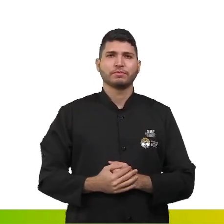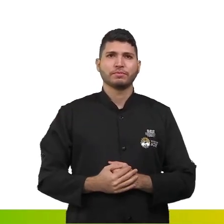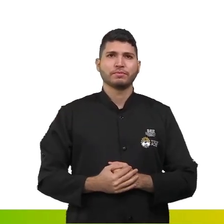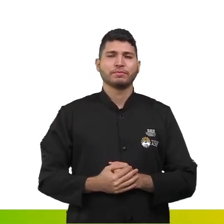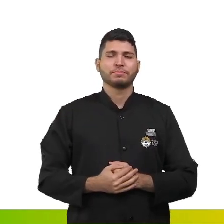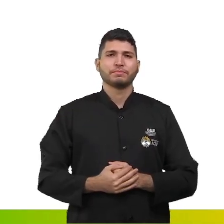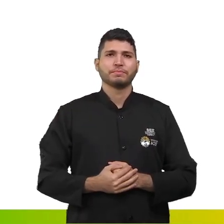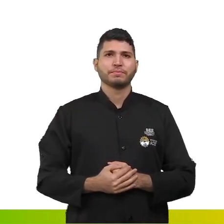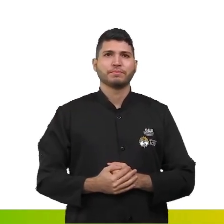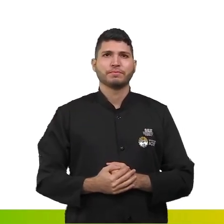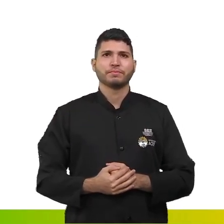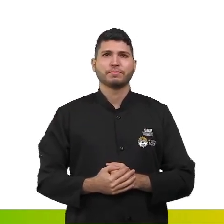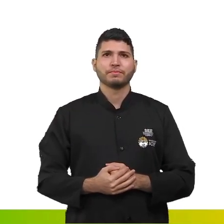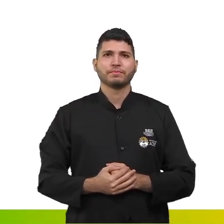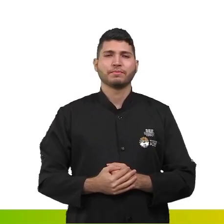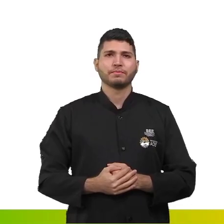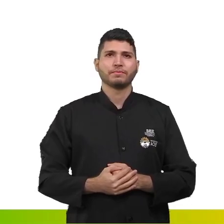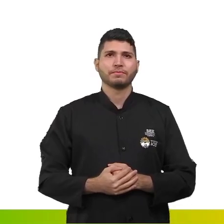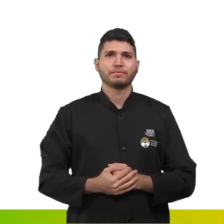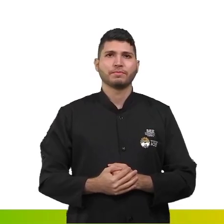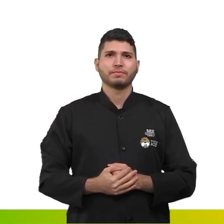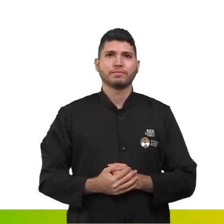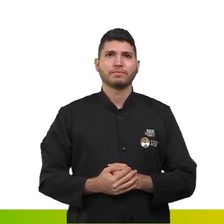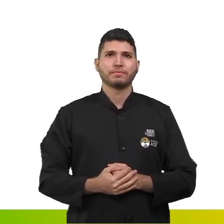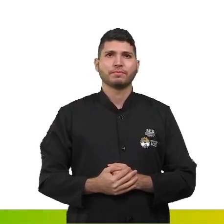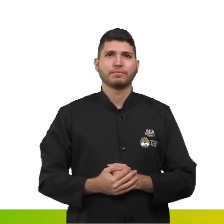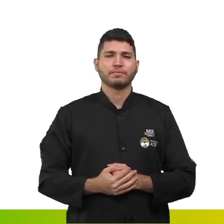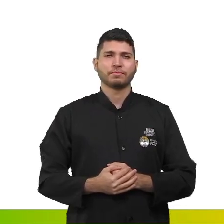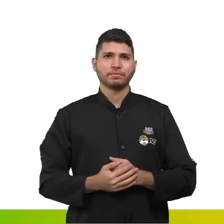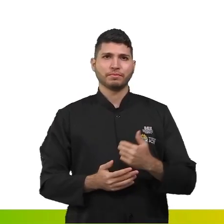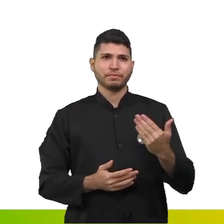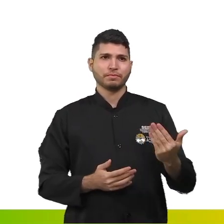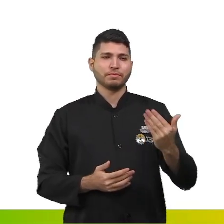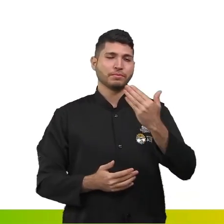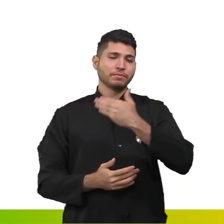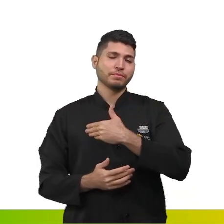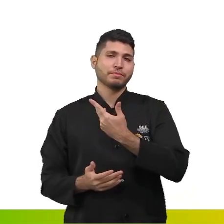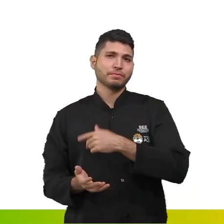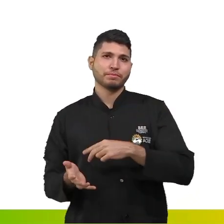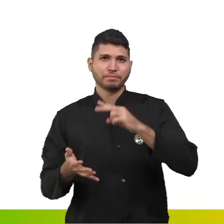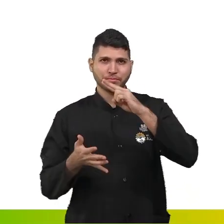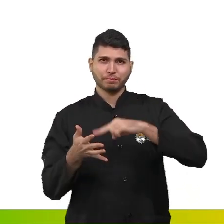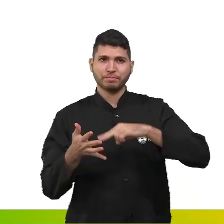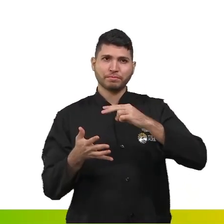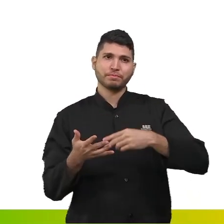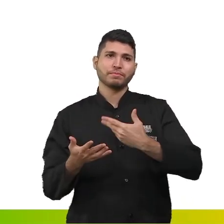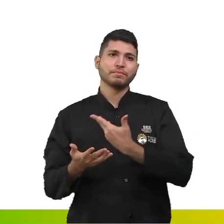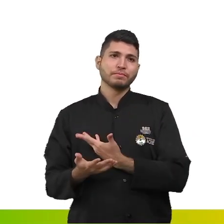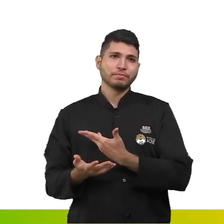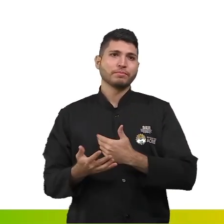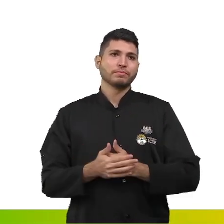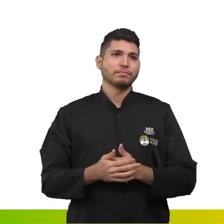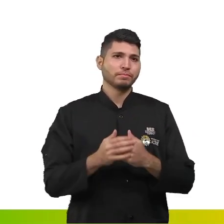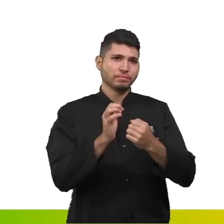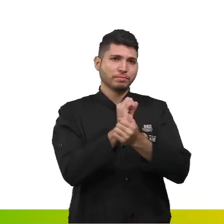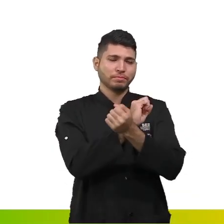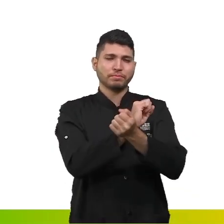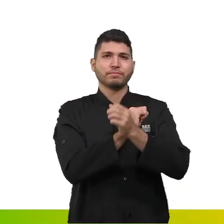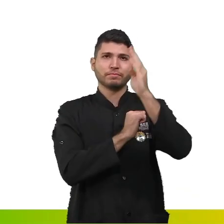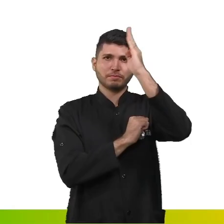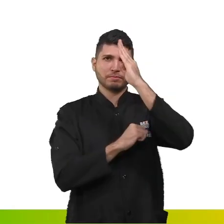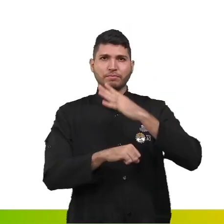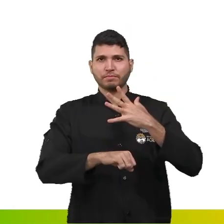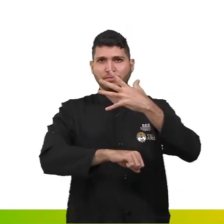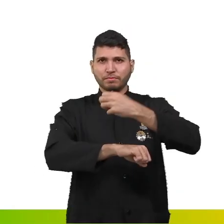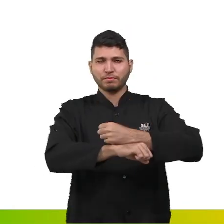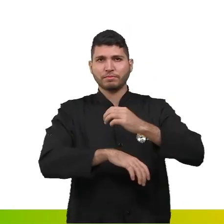que aprenderam hoje, quero convidar você a resolver aqui junto comigo. Preste atenção nessa atividade. Os escravizados no Brasil